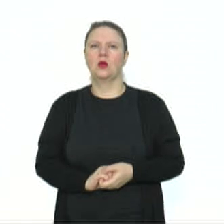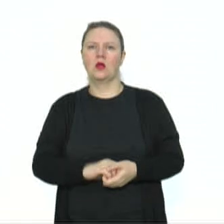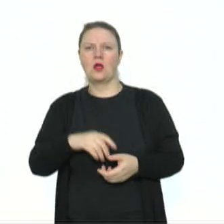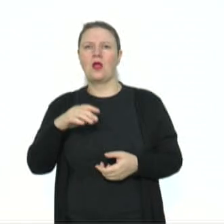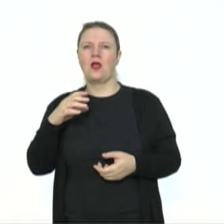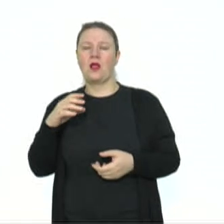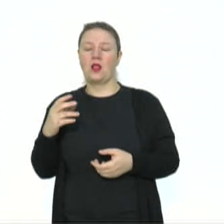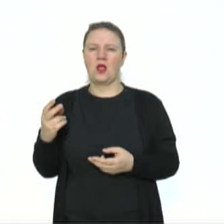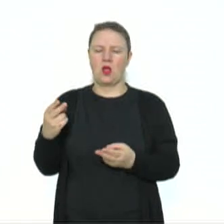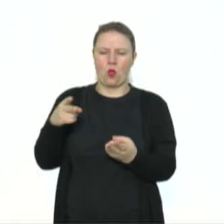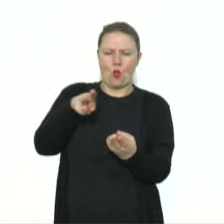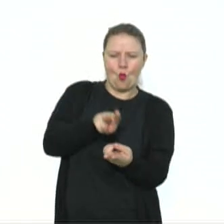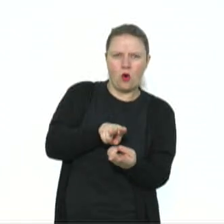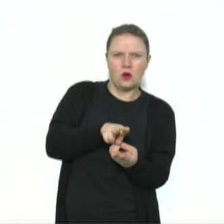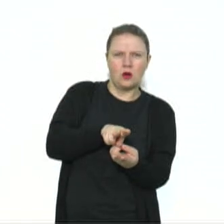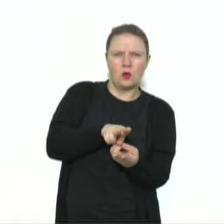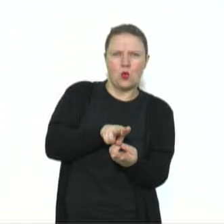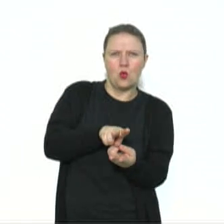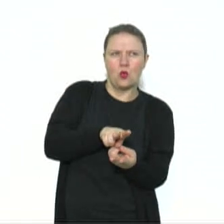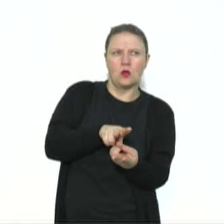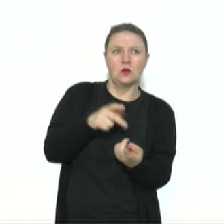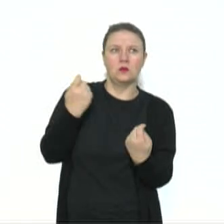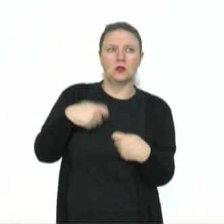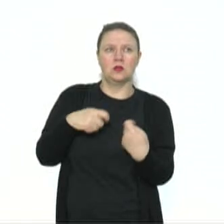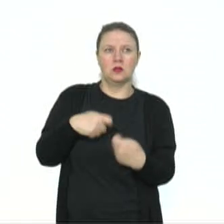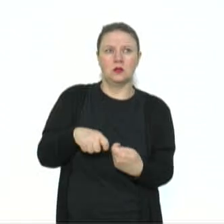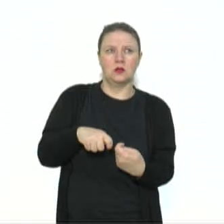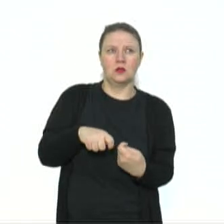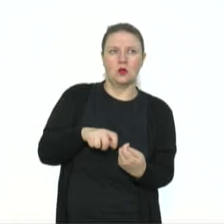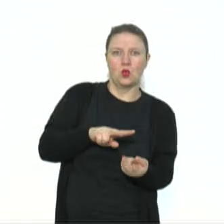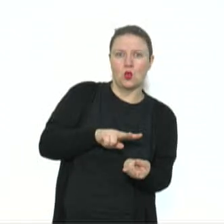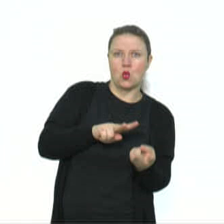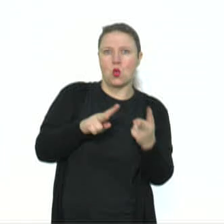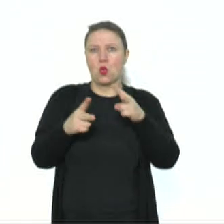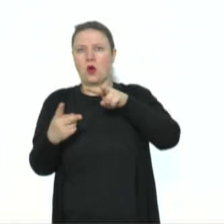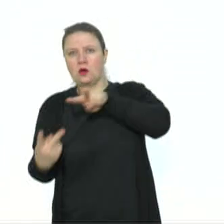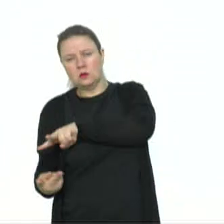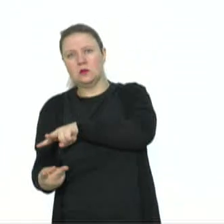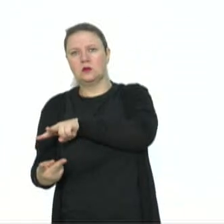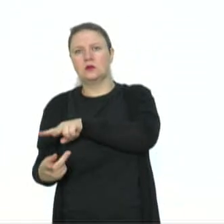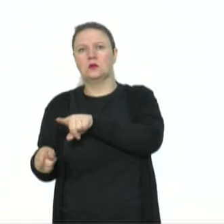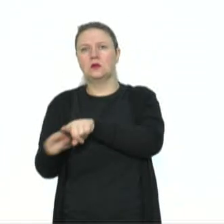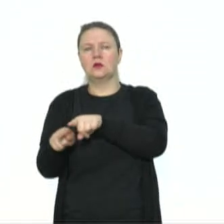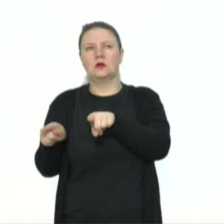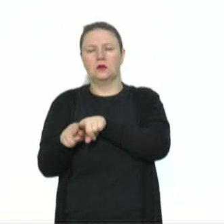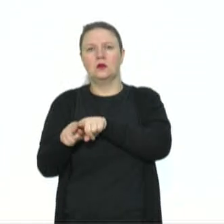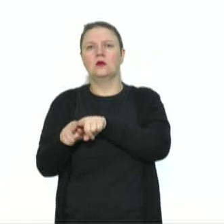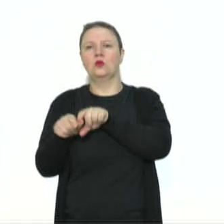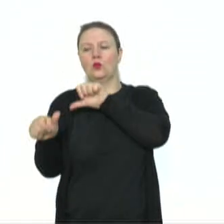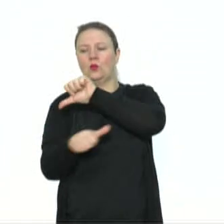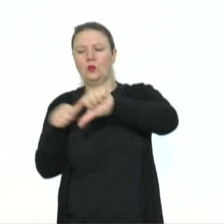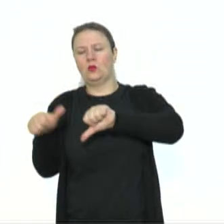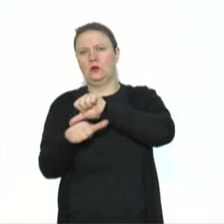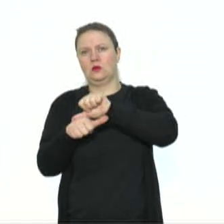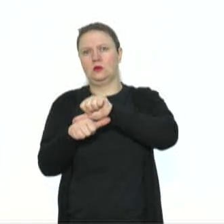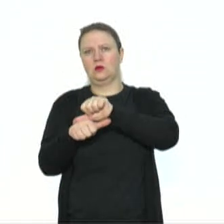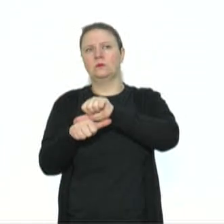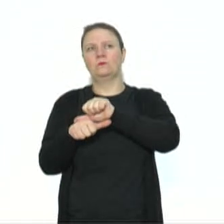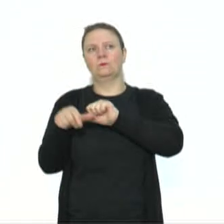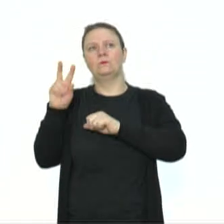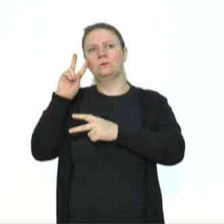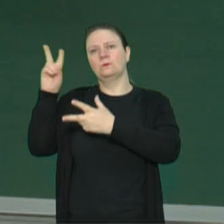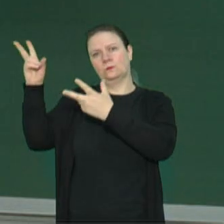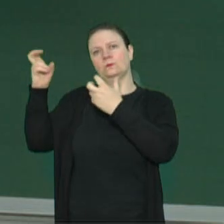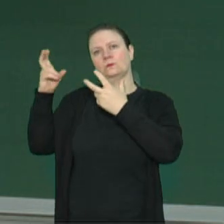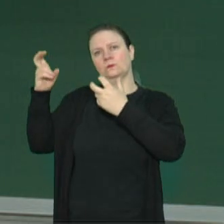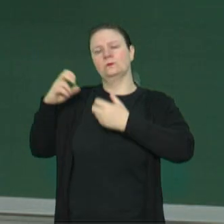se encontra em cima do adversário, né, estando entre suas pernas e passa para o lado do adversário, ficando em posição transversal e mantendo o dominado. Então podemos